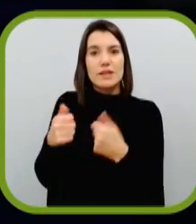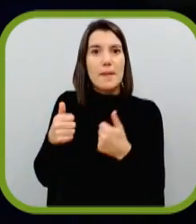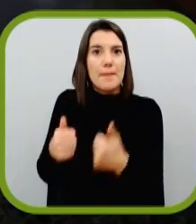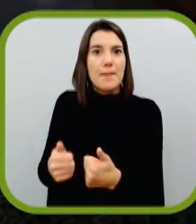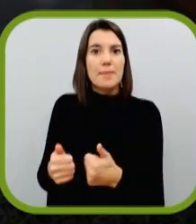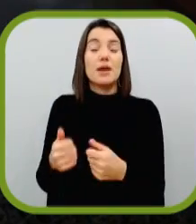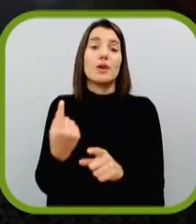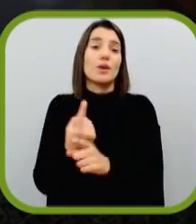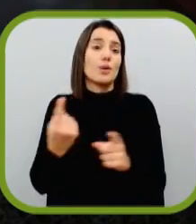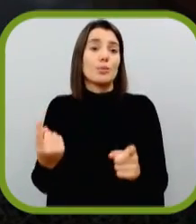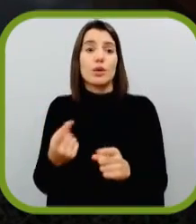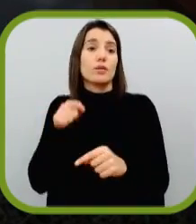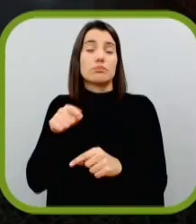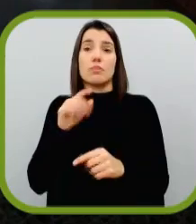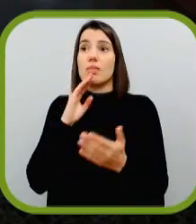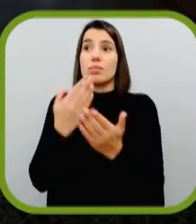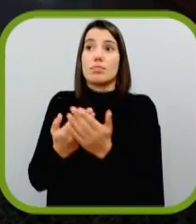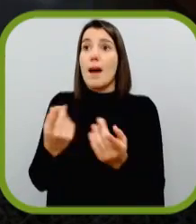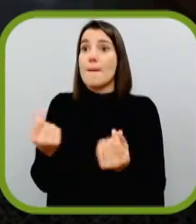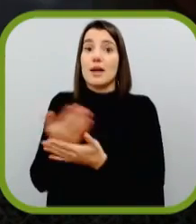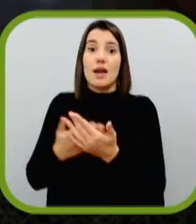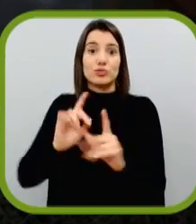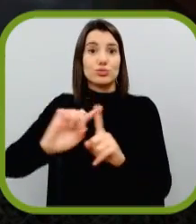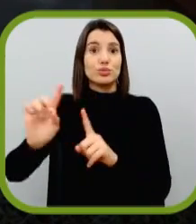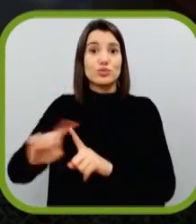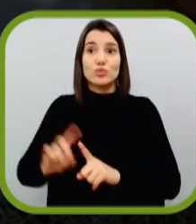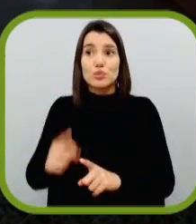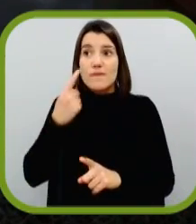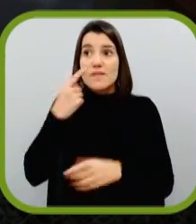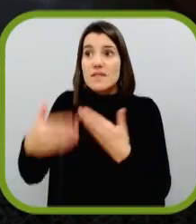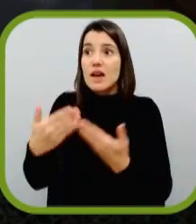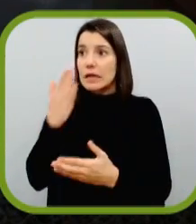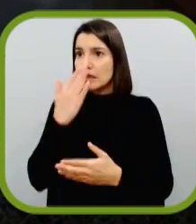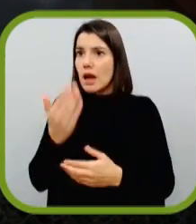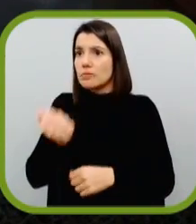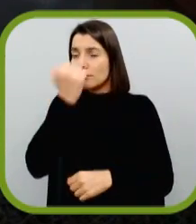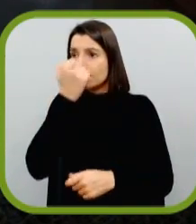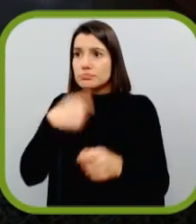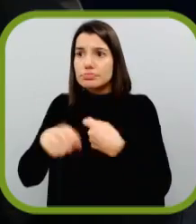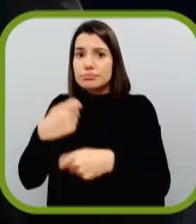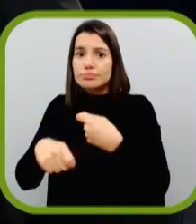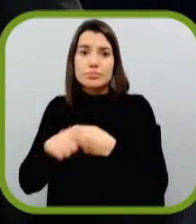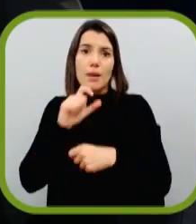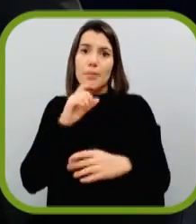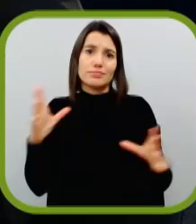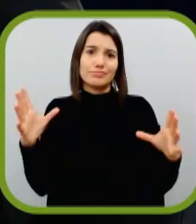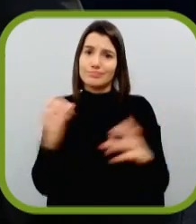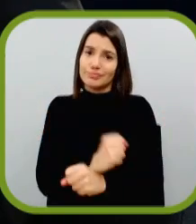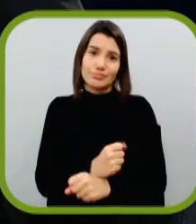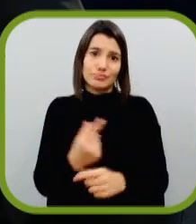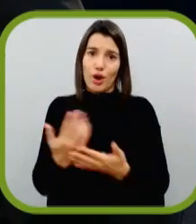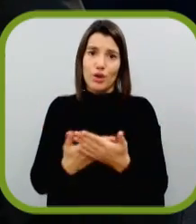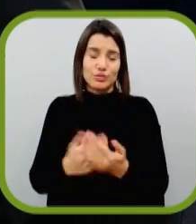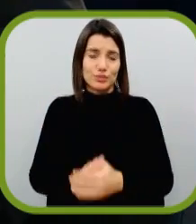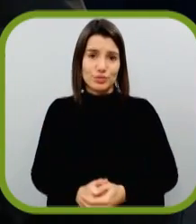daquele produto, que depois dá um boost e que abre mercados e isso não acontecendo pode pôr em causa todo